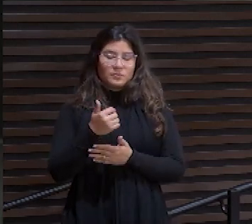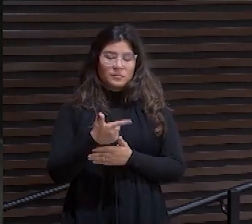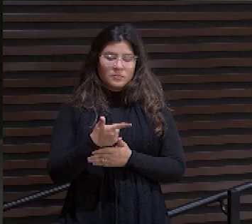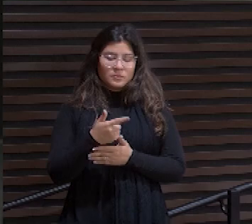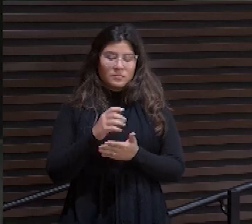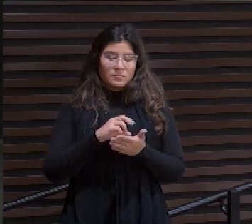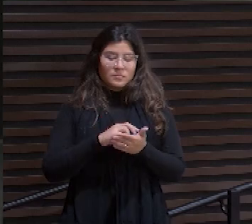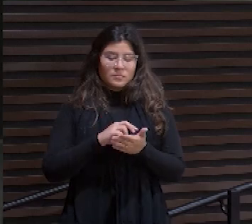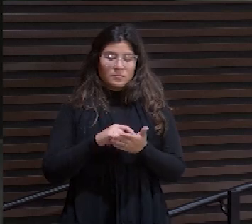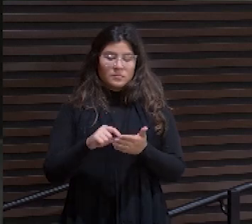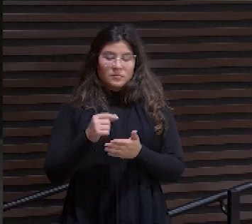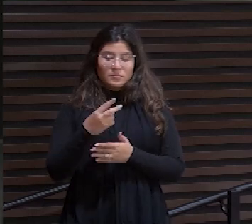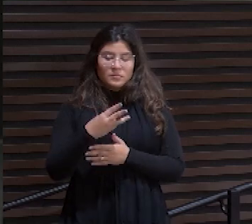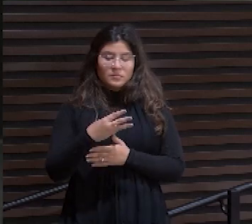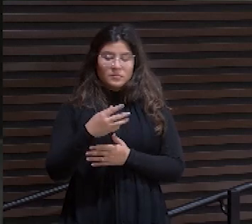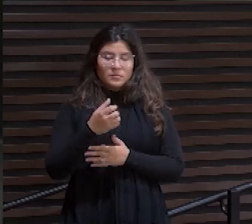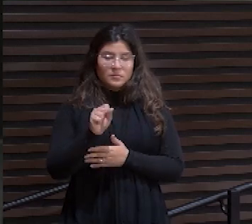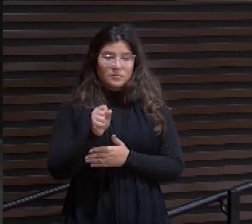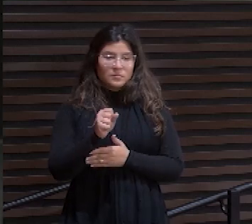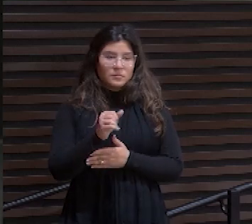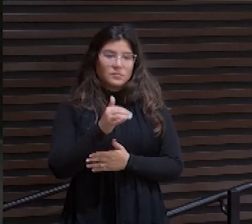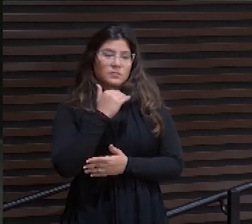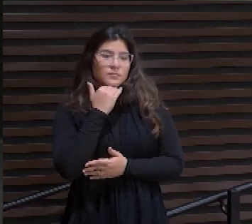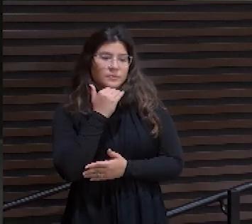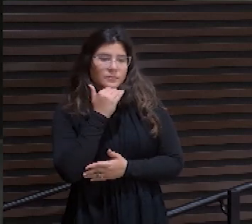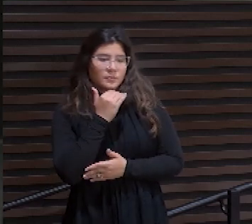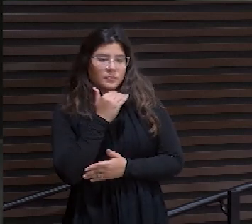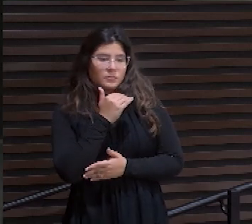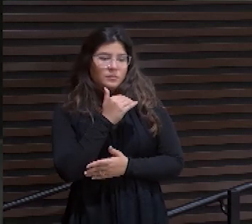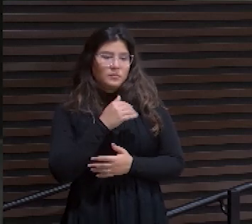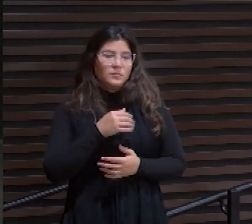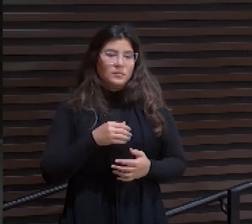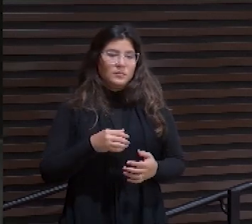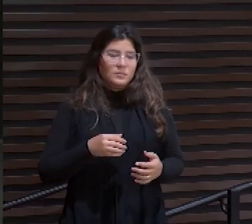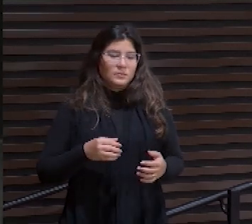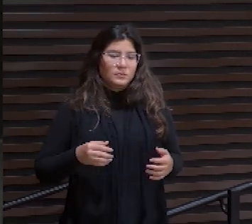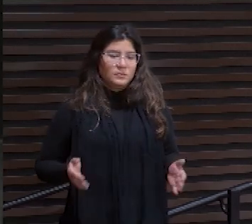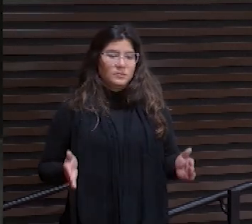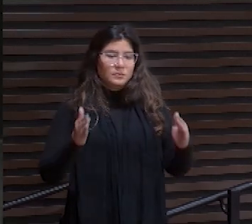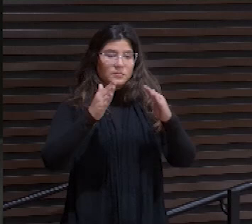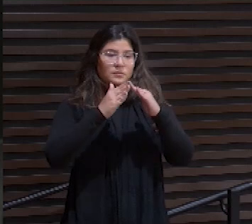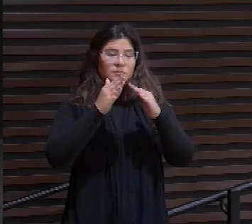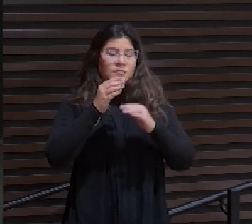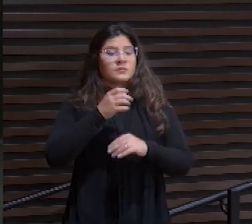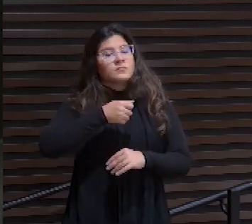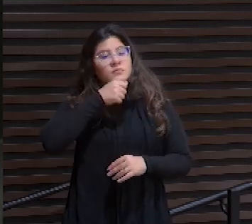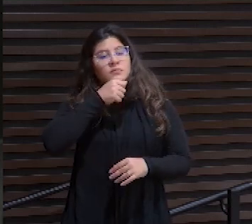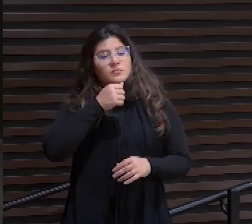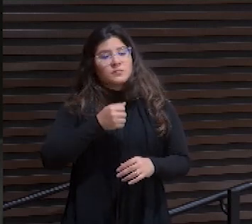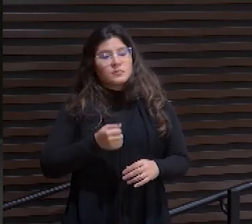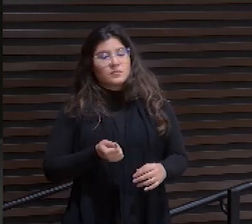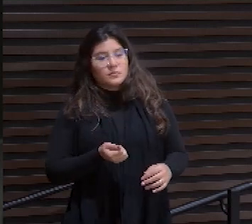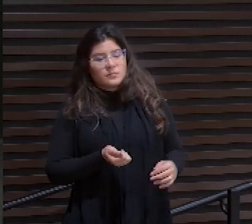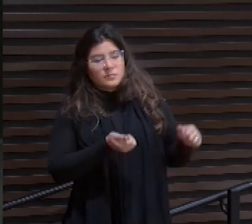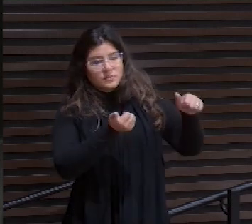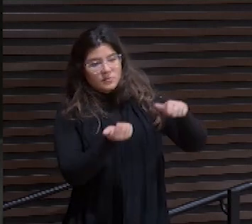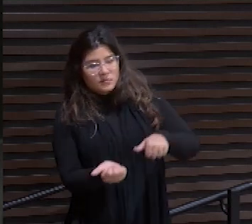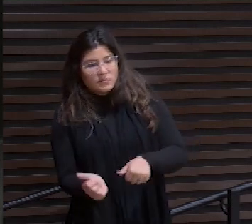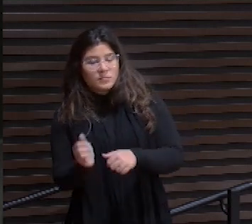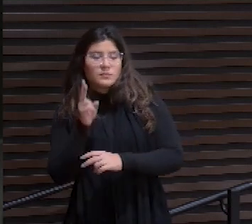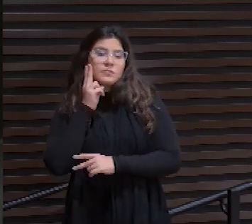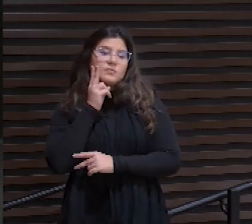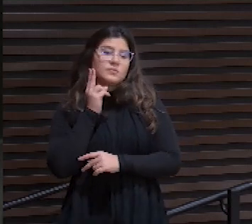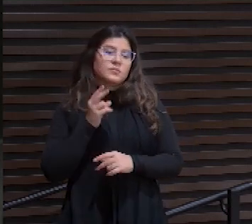38. E ninguém põe vinho novo em odres velhos, pois o vinho novo romperá